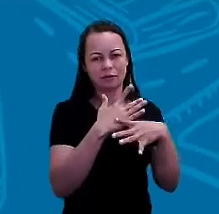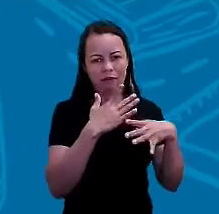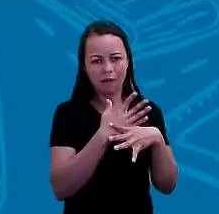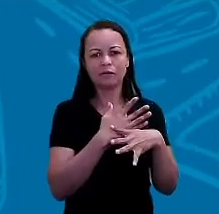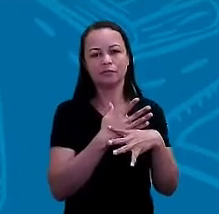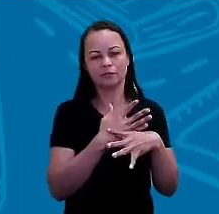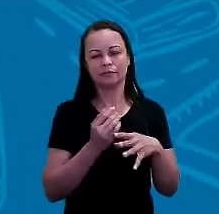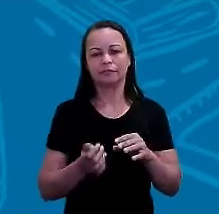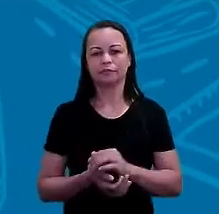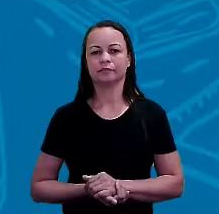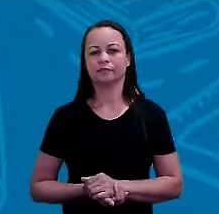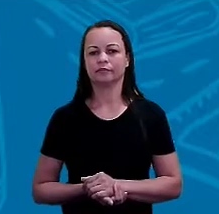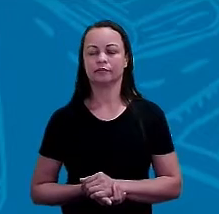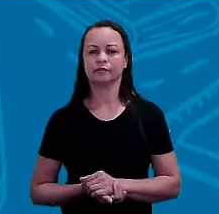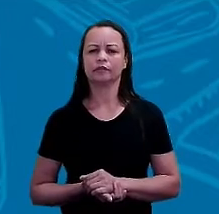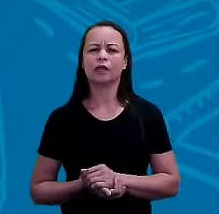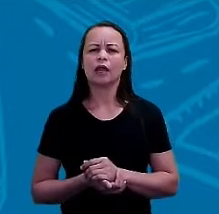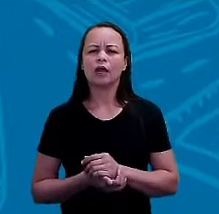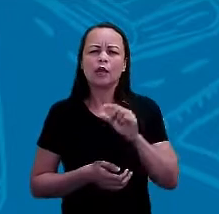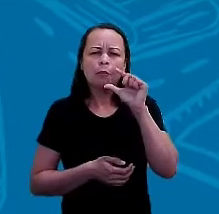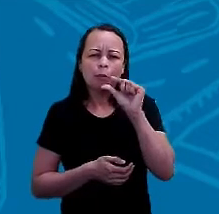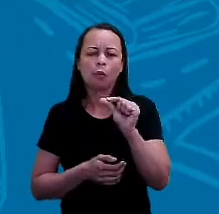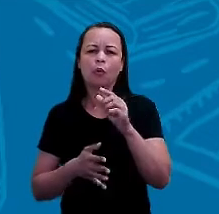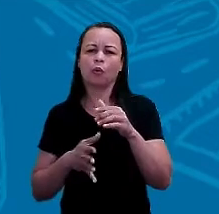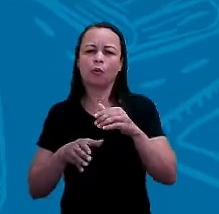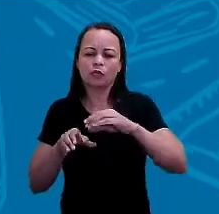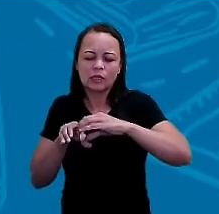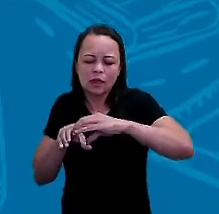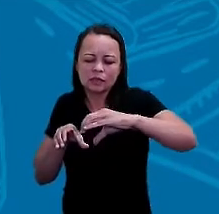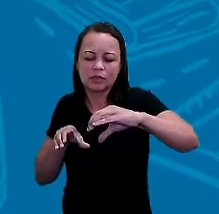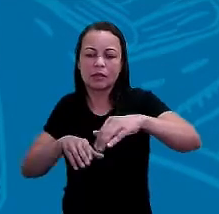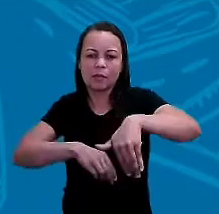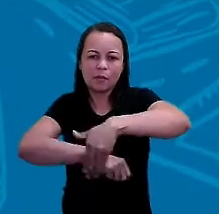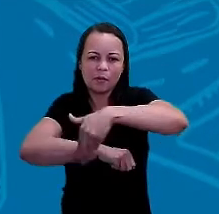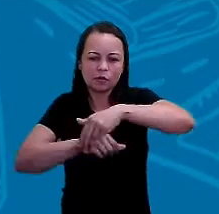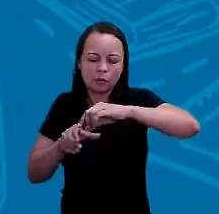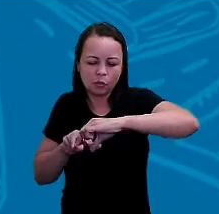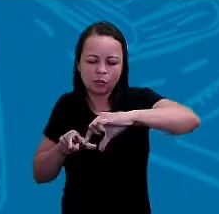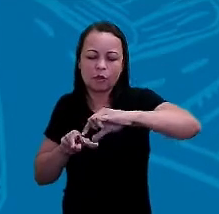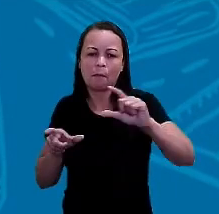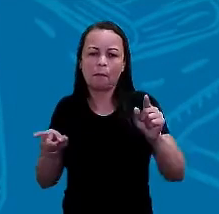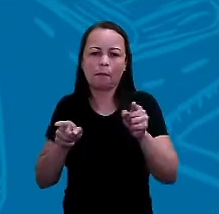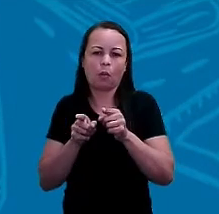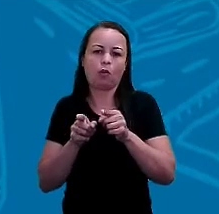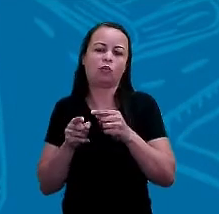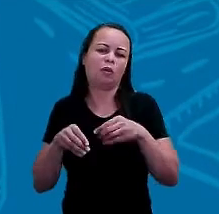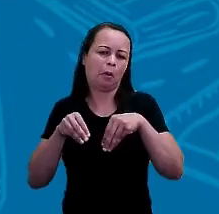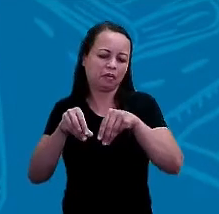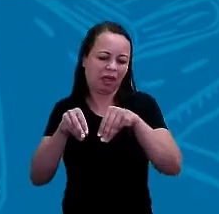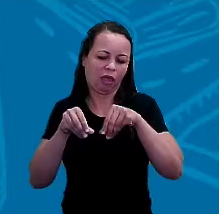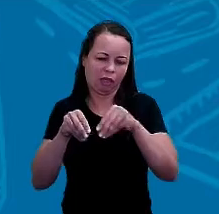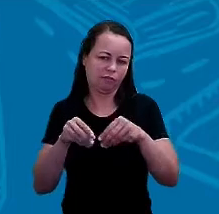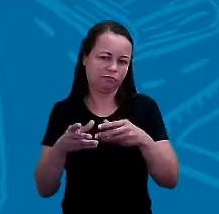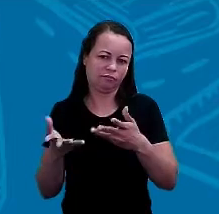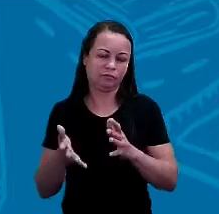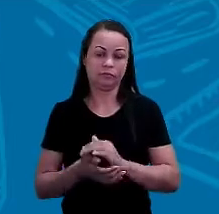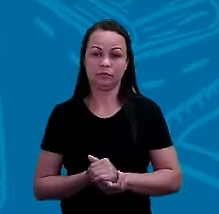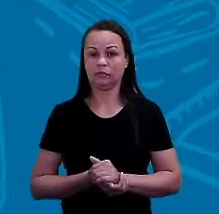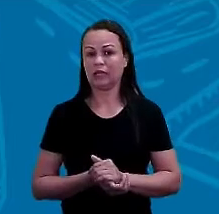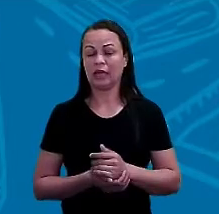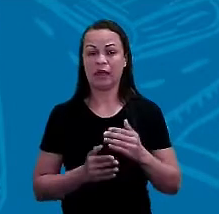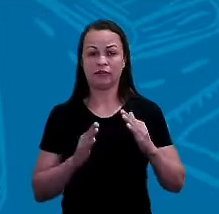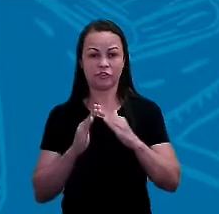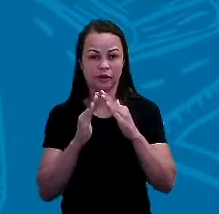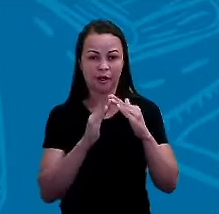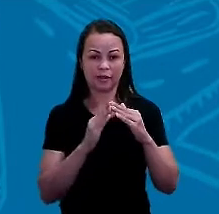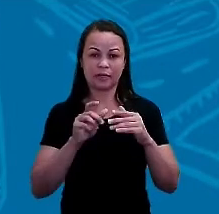cidade. E pouquíssimo se tem saneamento básico. Muitas casas ainda não possuem água